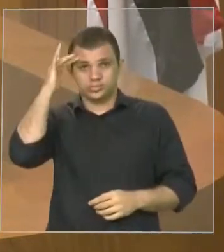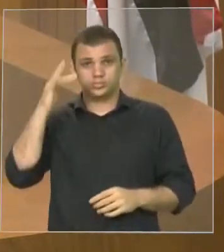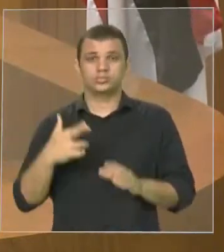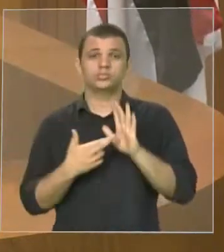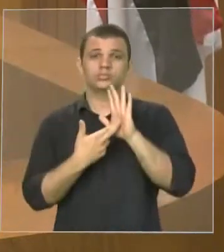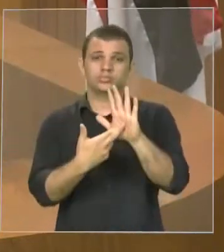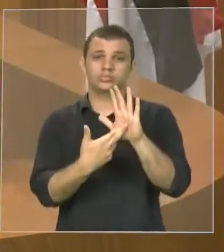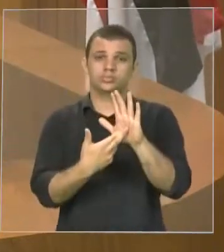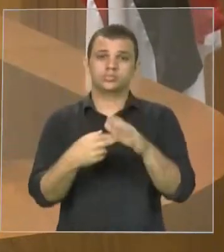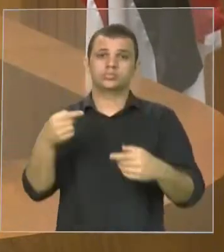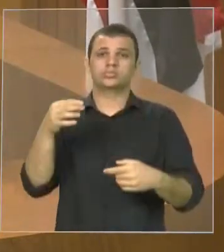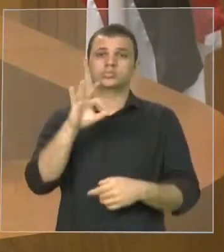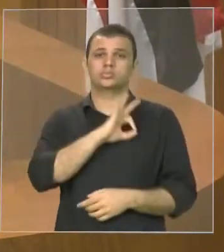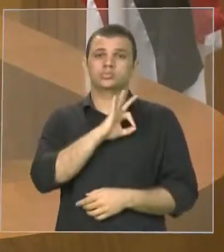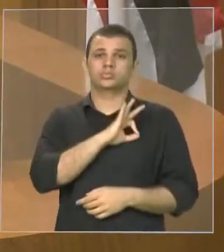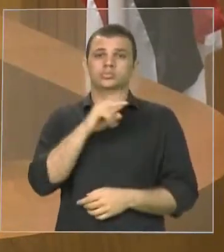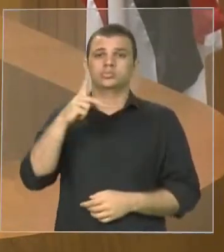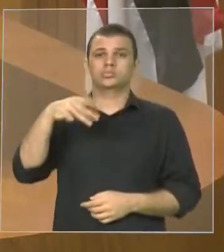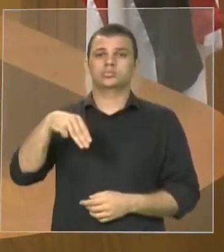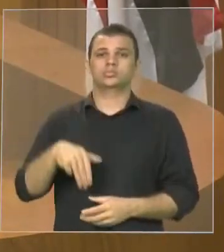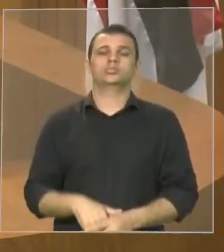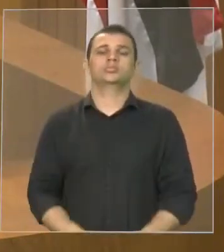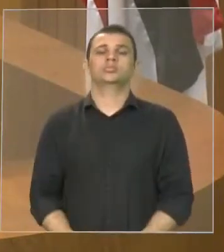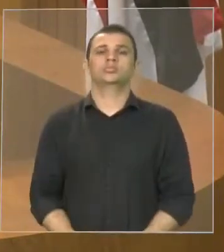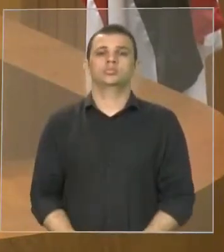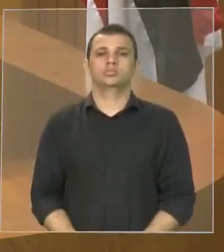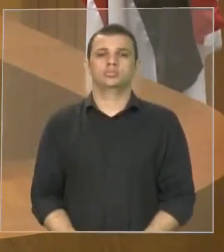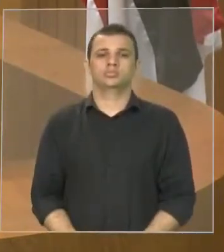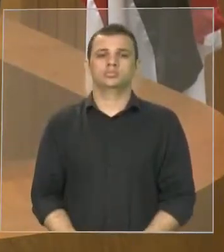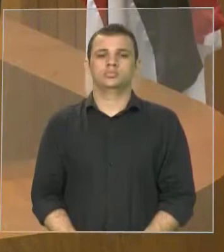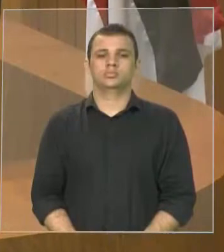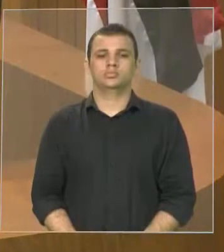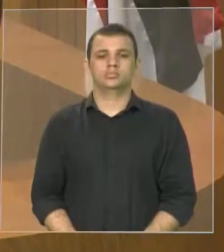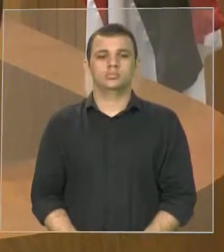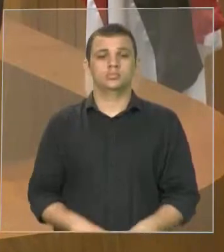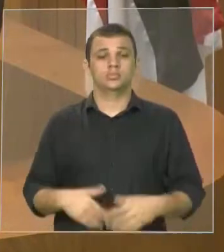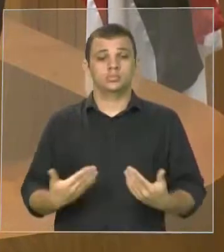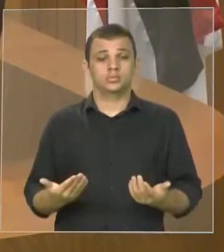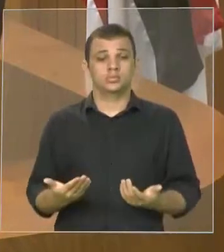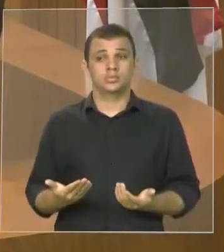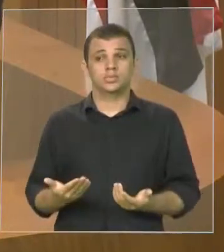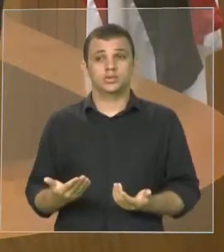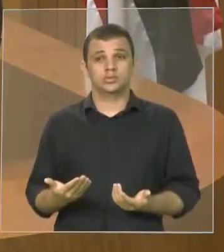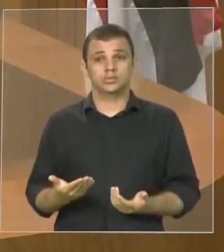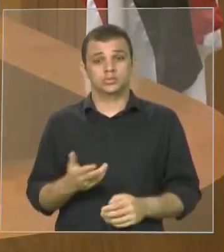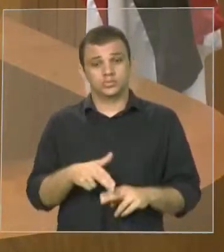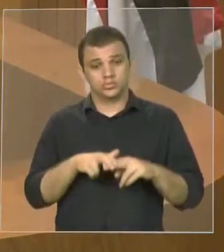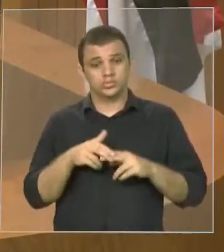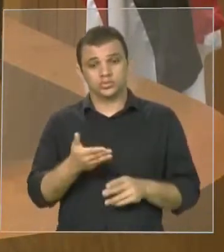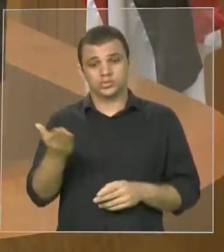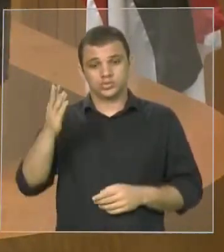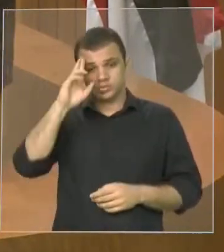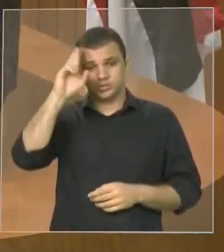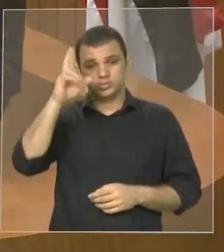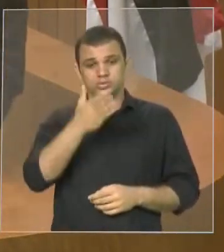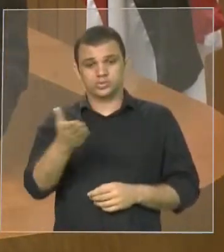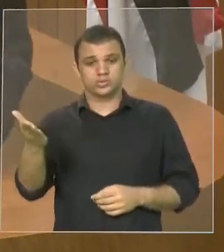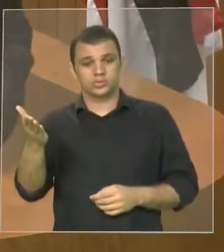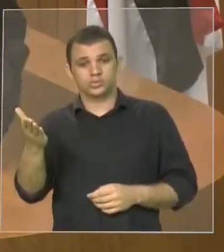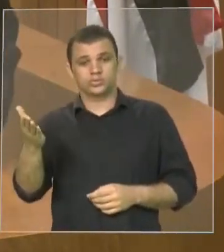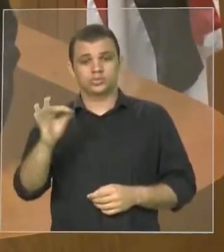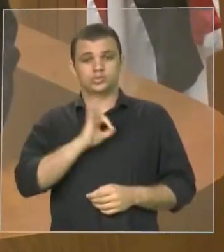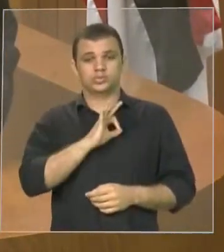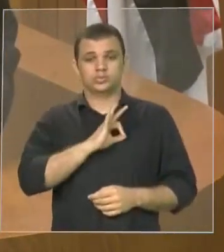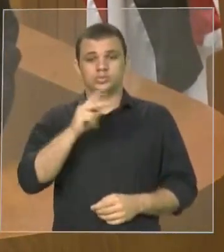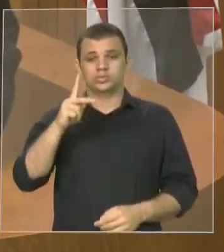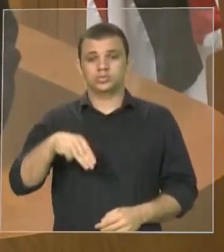dos policiais militares. E é isso, senhoras e senhores policiais militares. Deputado Braide. Que vocês